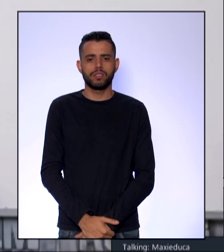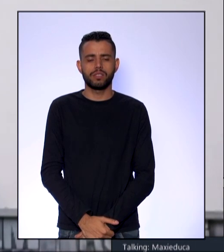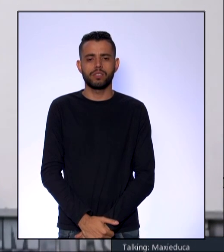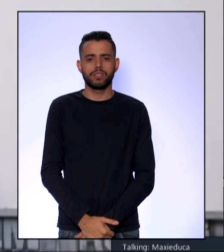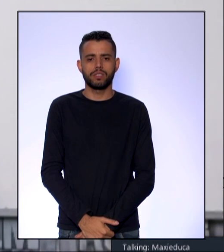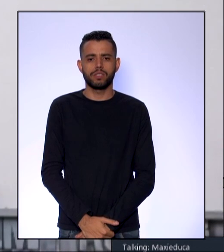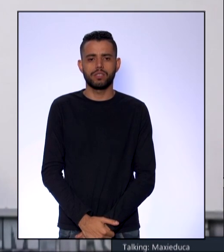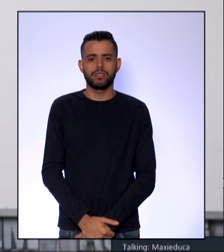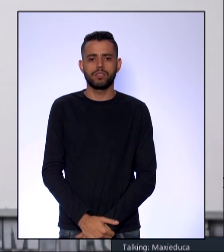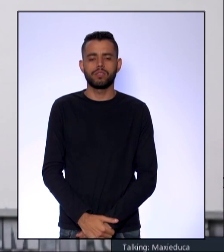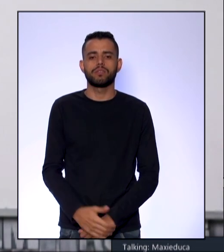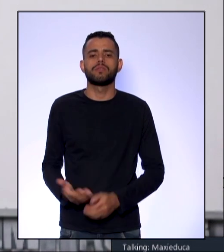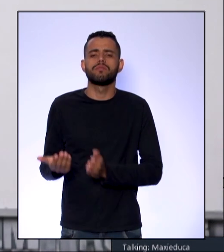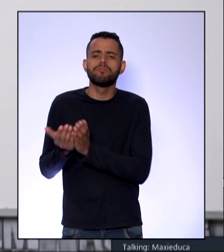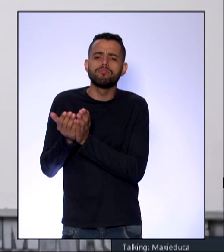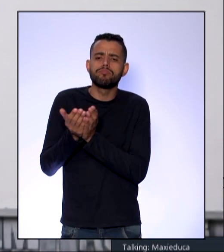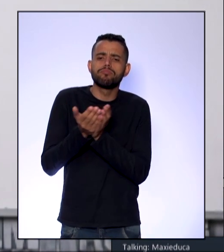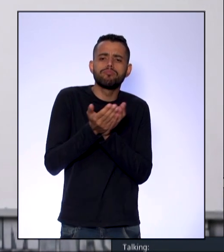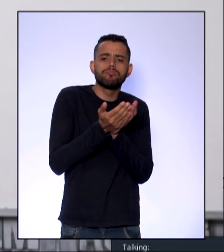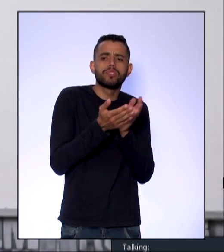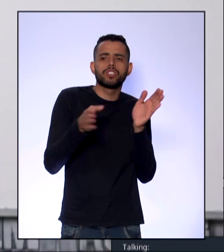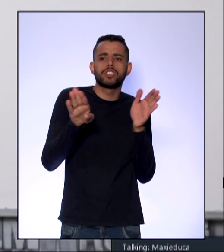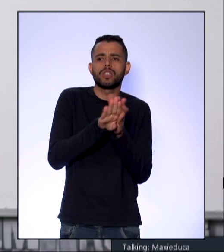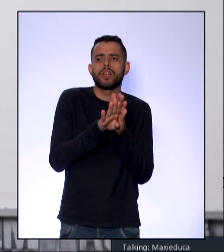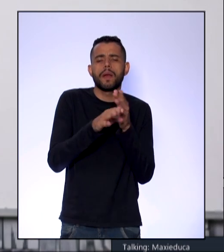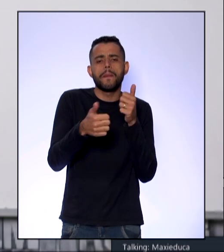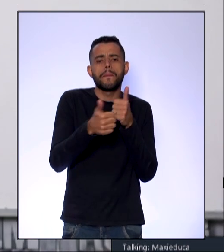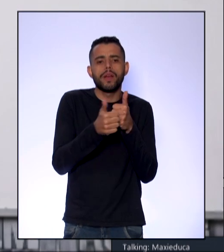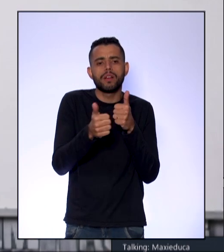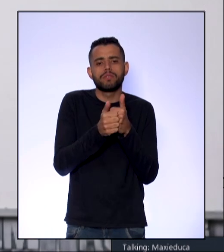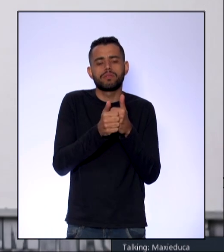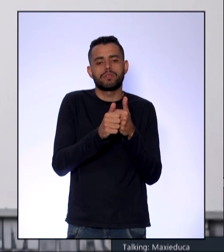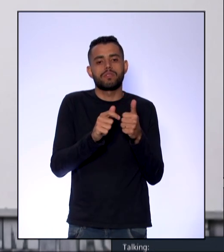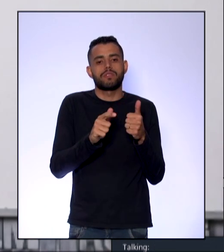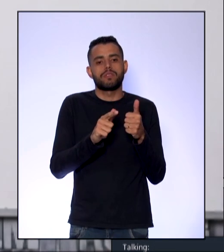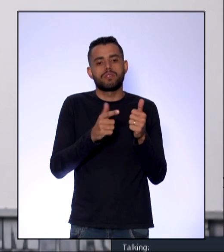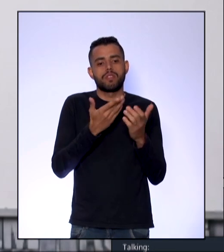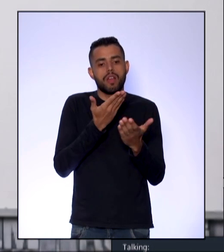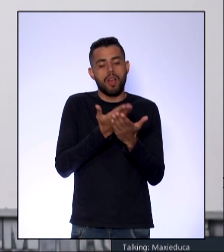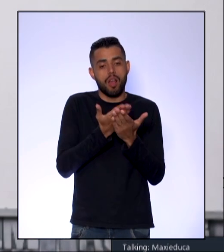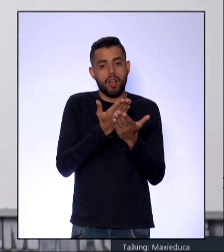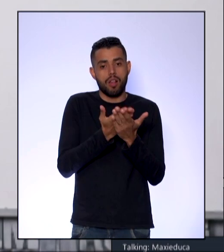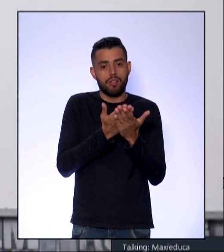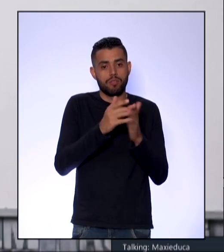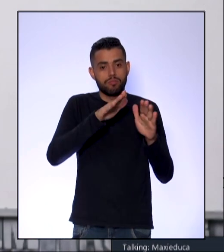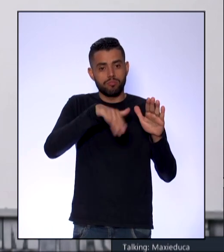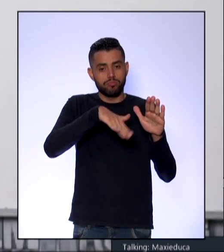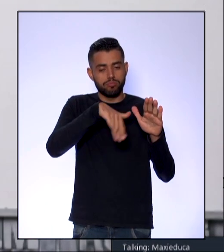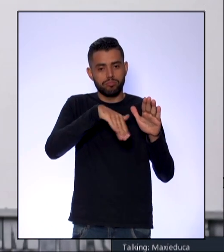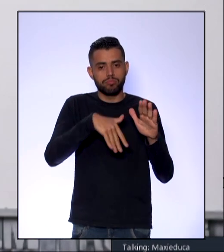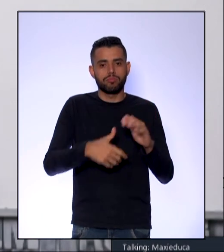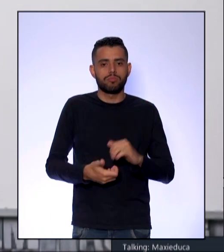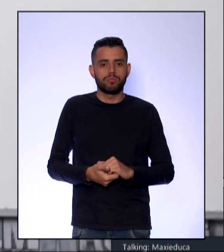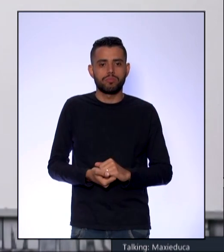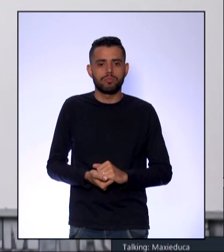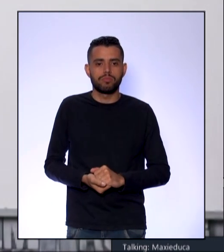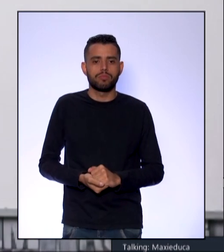na América do Sul. Professor, como assim?